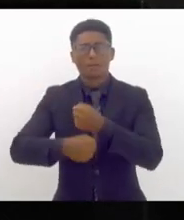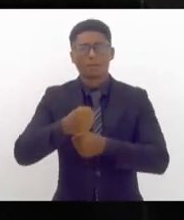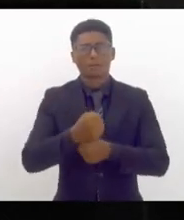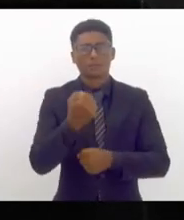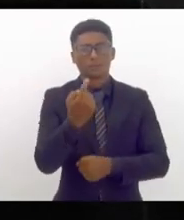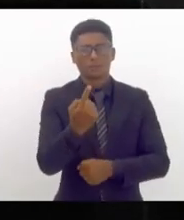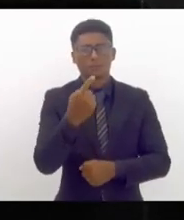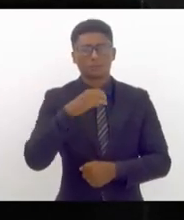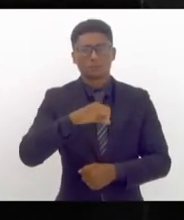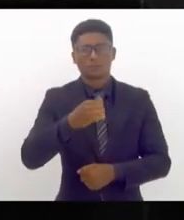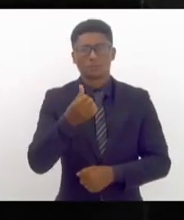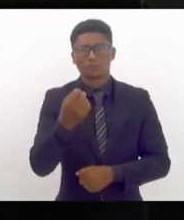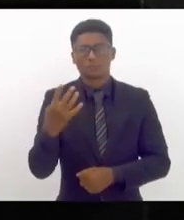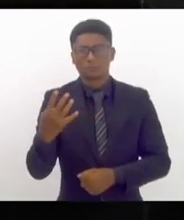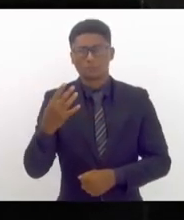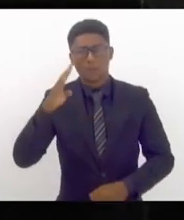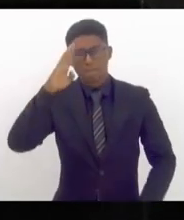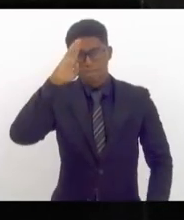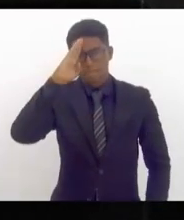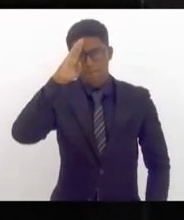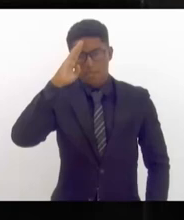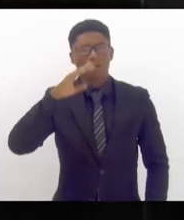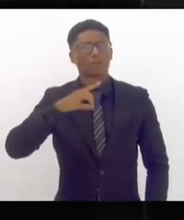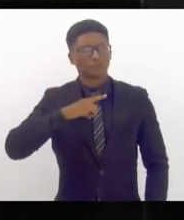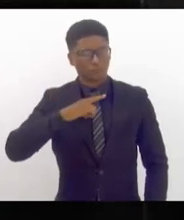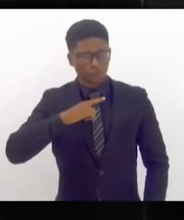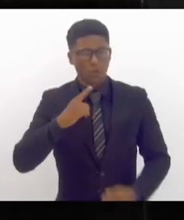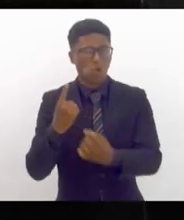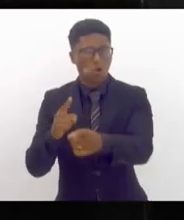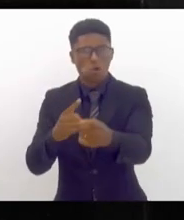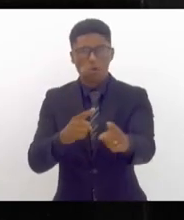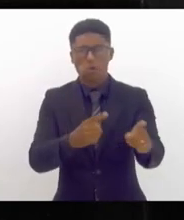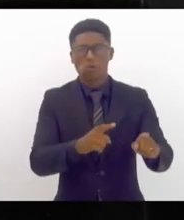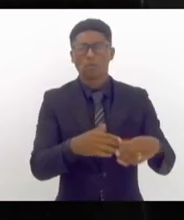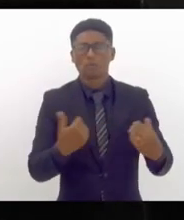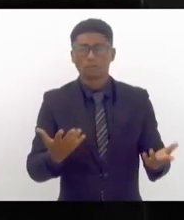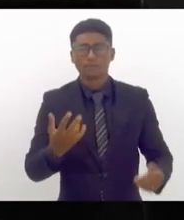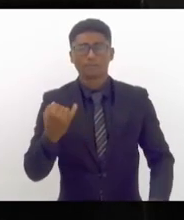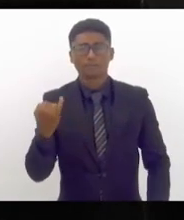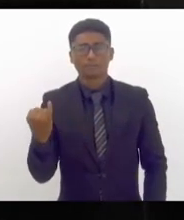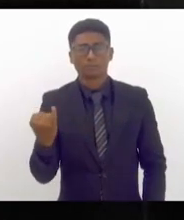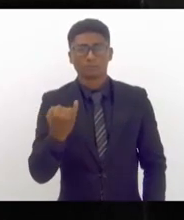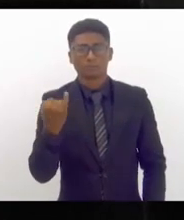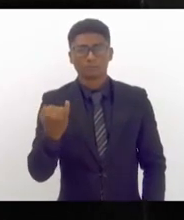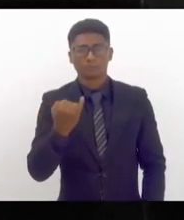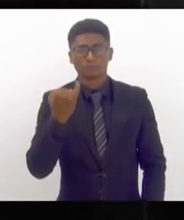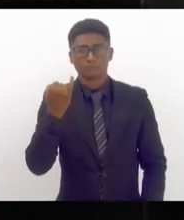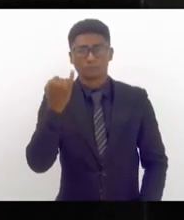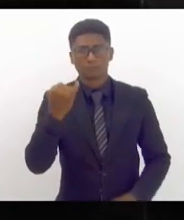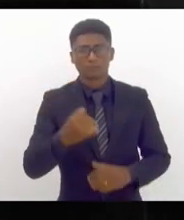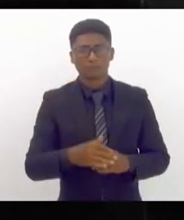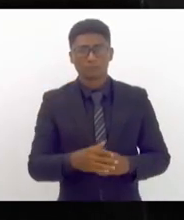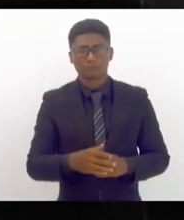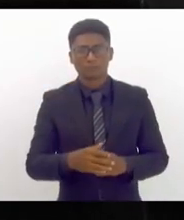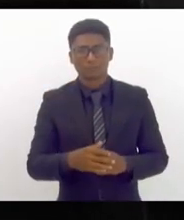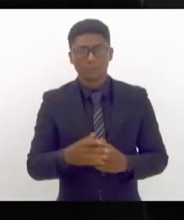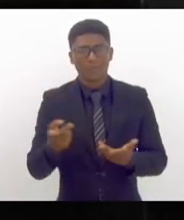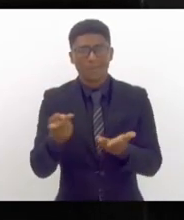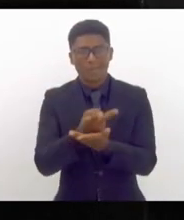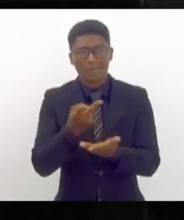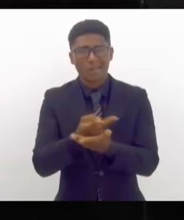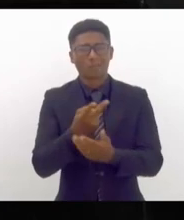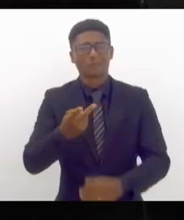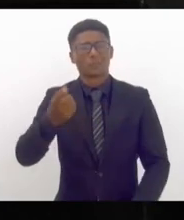1964. Então, é fundamental que nós não repitamos os mesmos